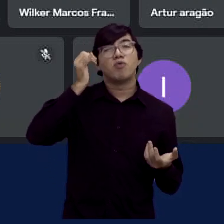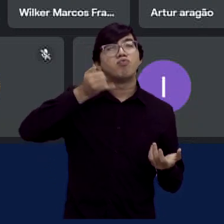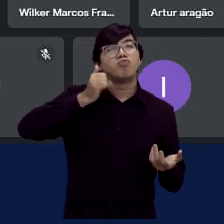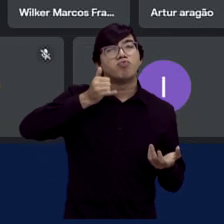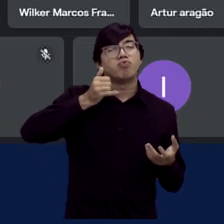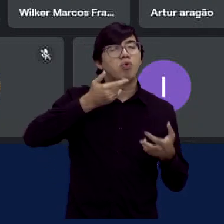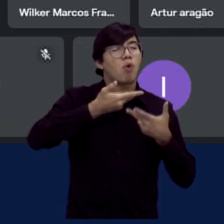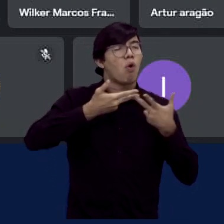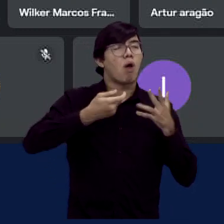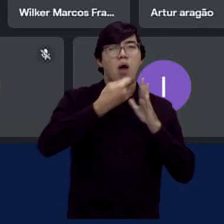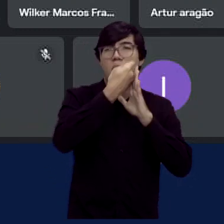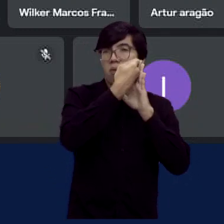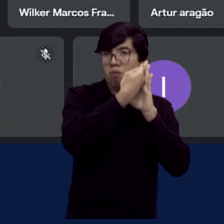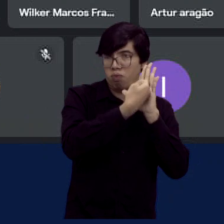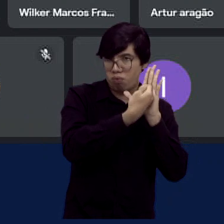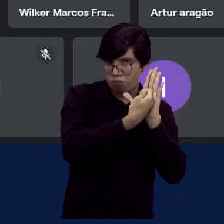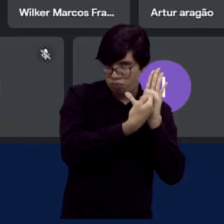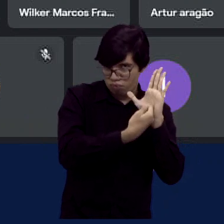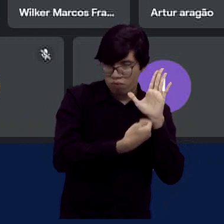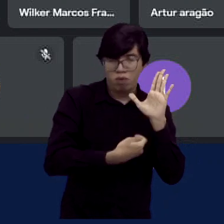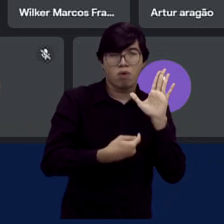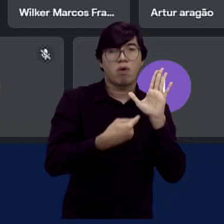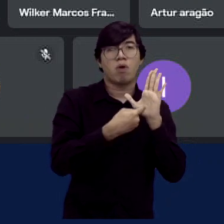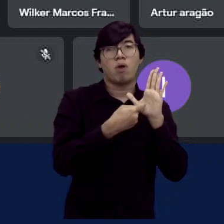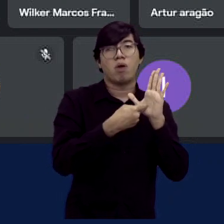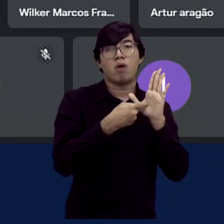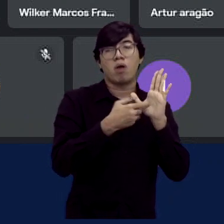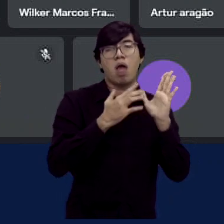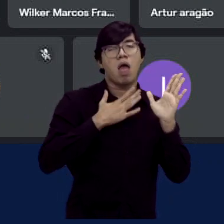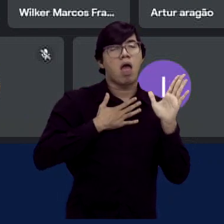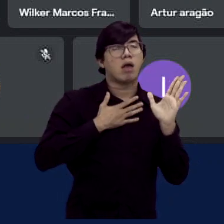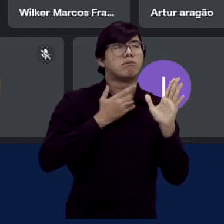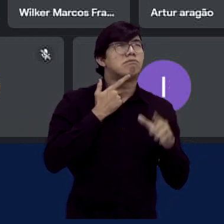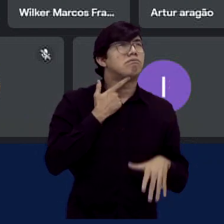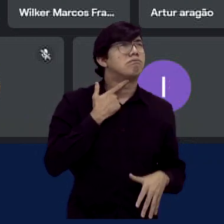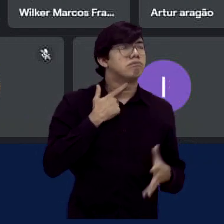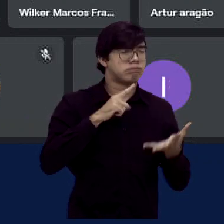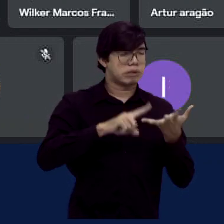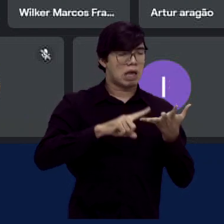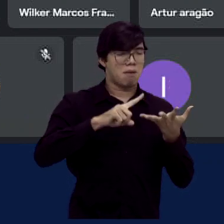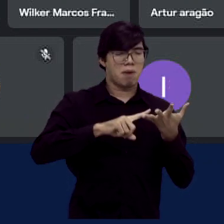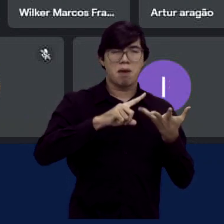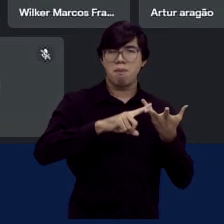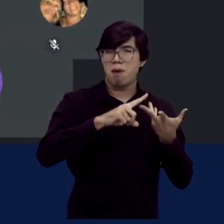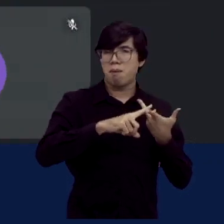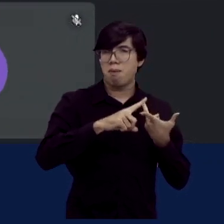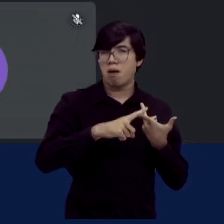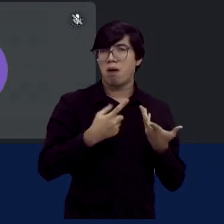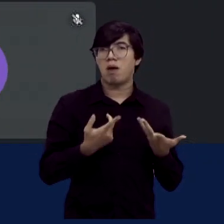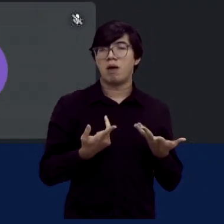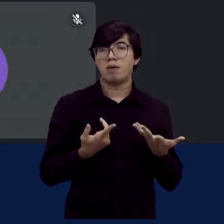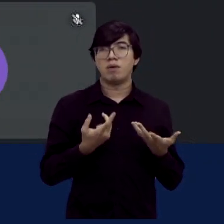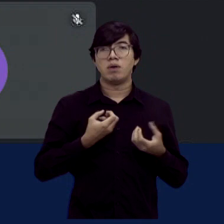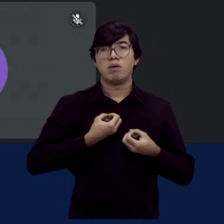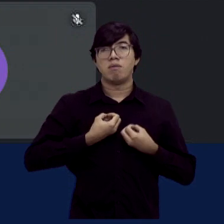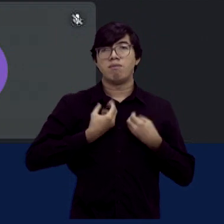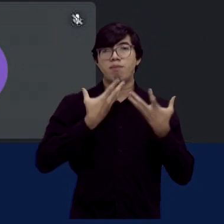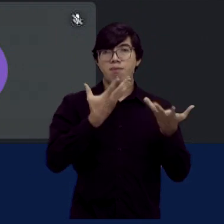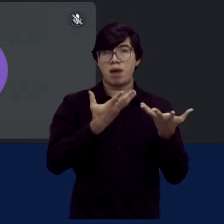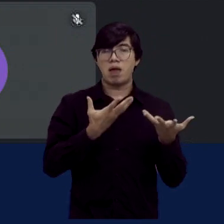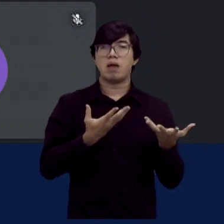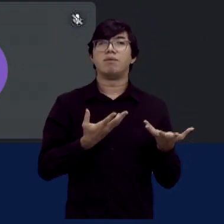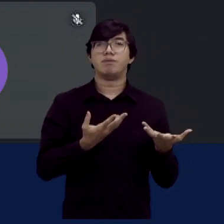eu escrevo ela dizendo tudo que eu quero colocar lá. É o momento que eu me solto, é o momento que eu me